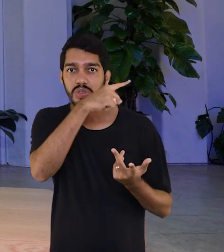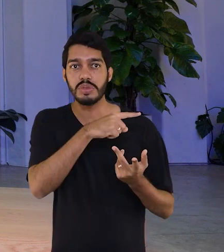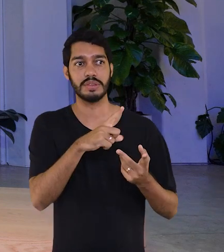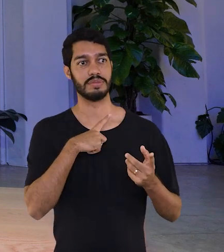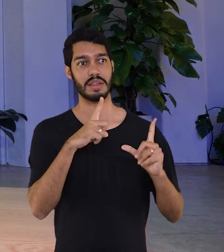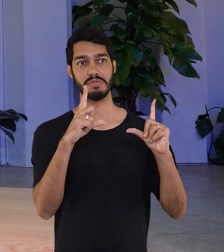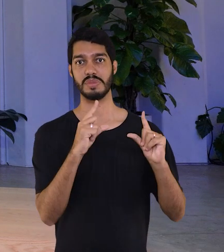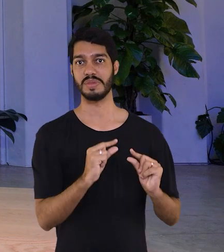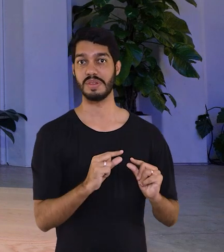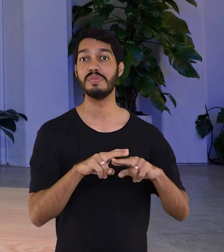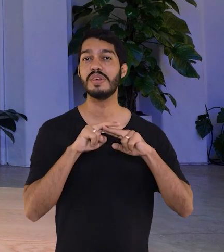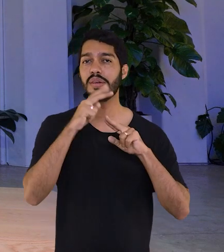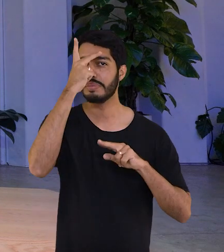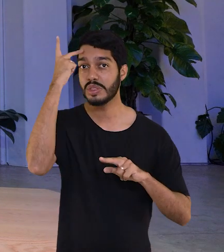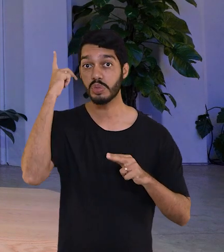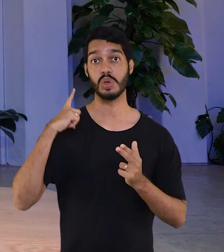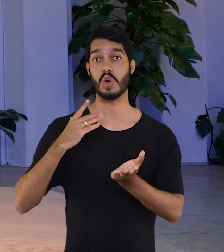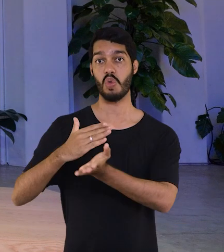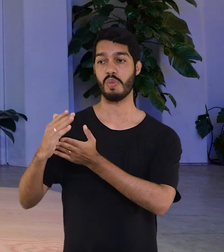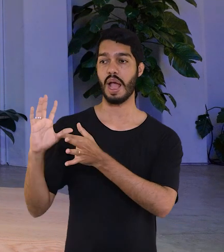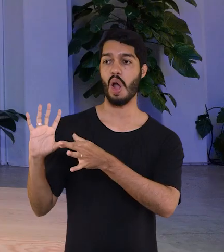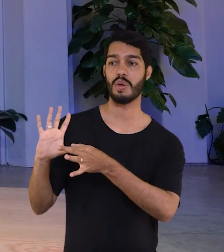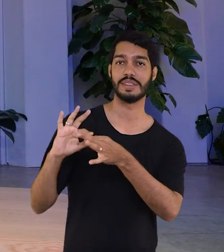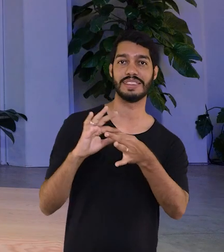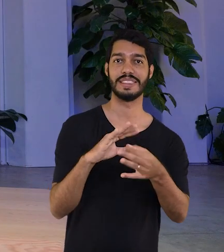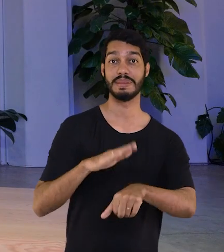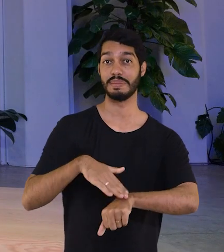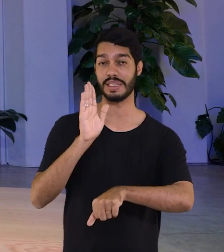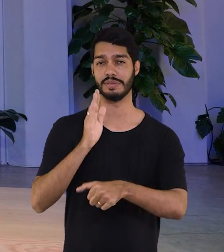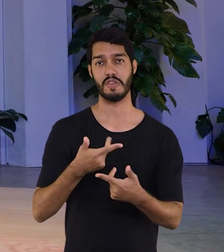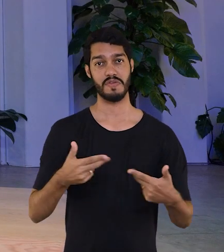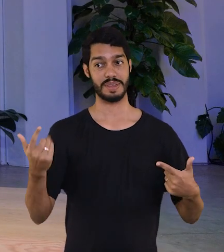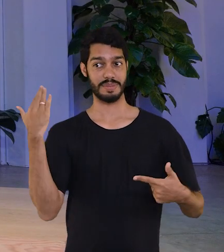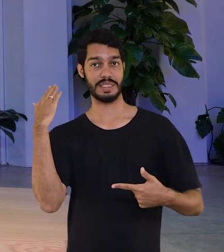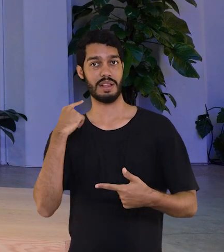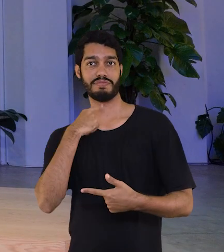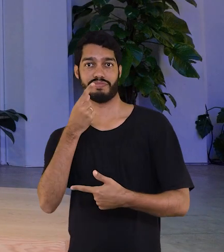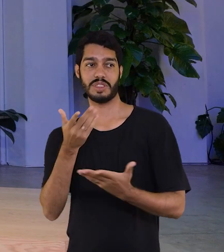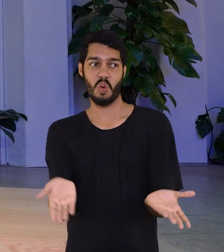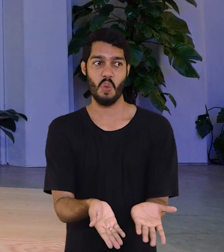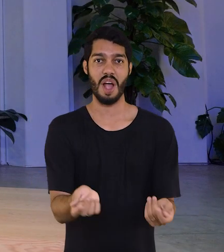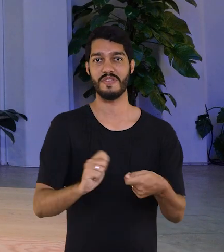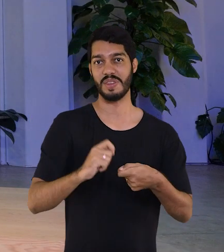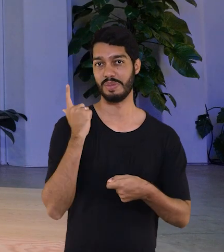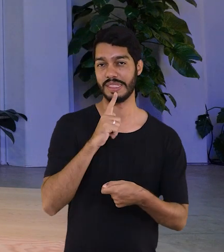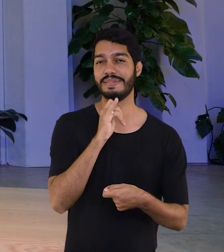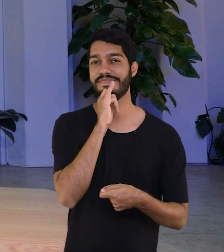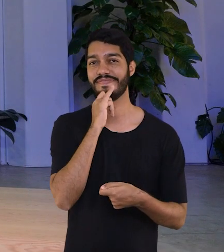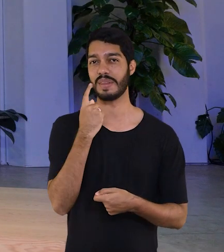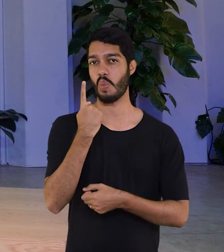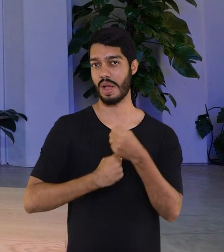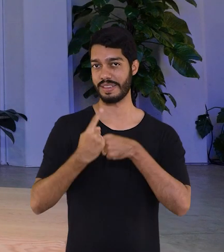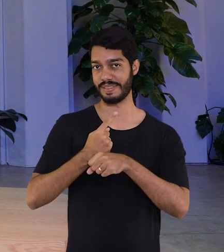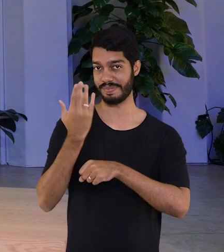modelos está diminuindo muito, porque a turma está dando um jeito de ter contextos mais estreitos nesse modelo. Então, várias coisas que você não podia fazer antes, agora você faz. Então,